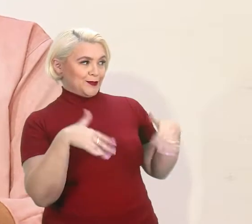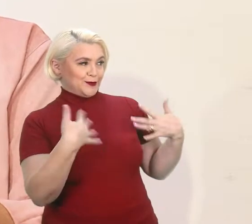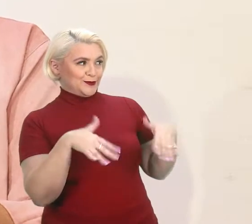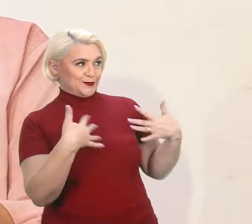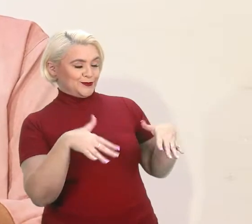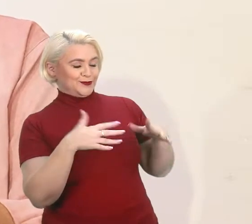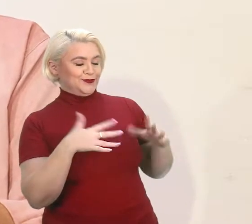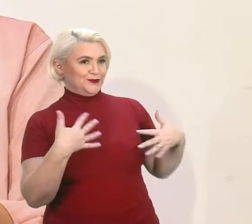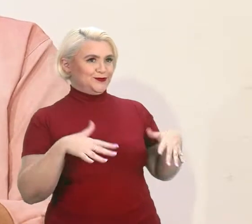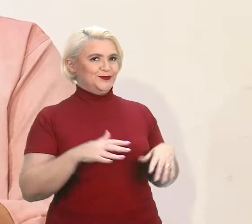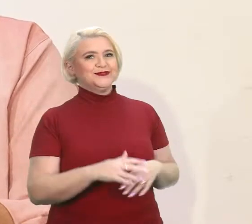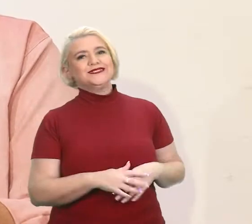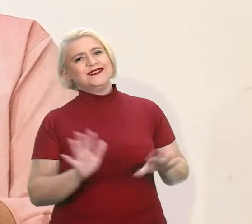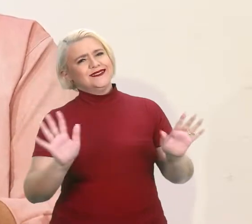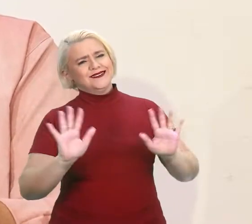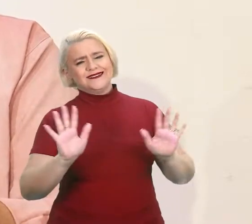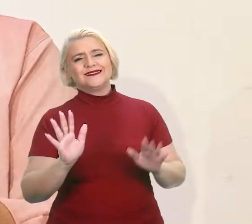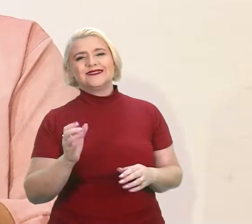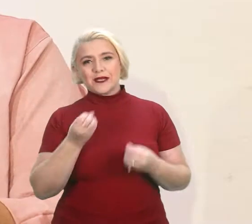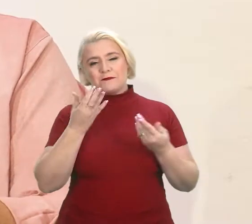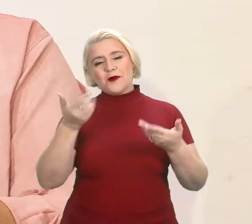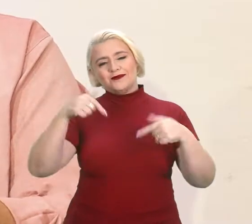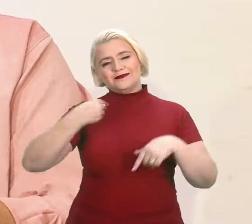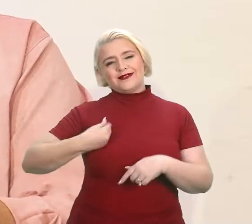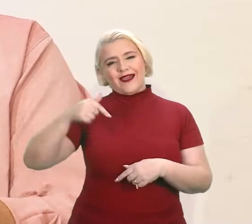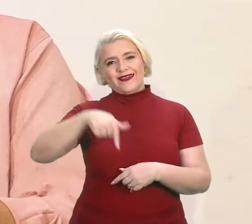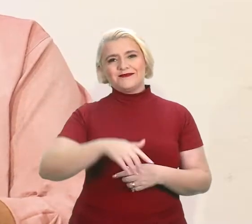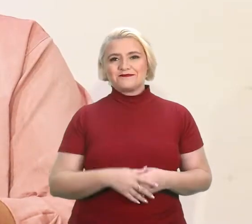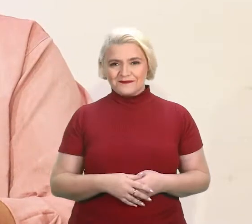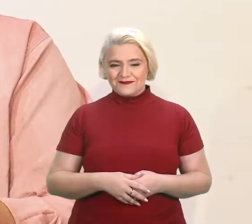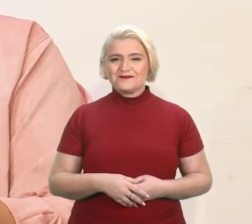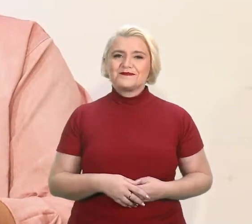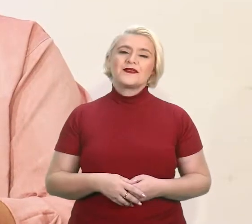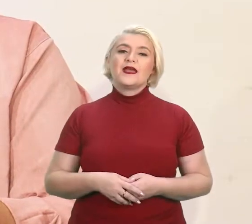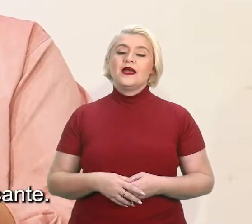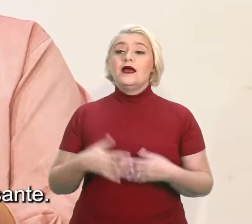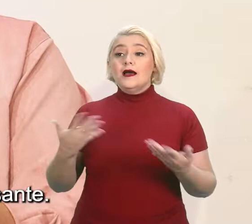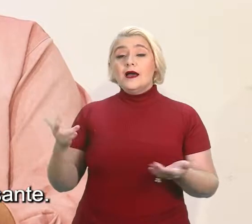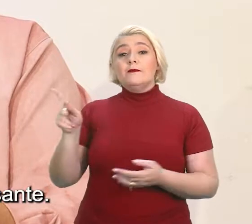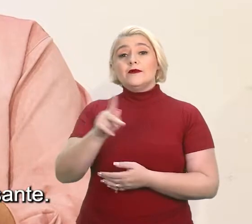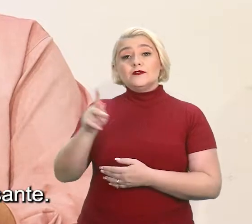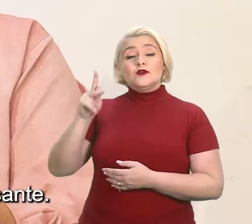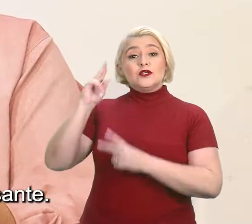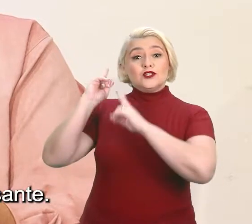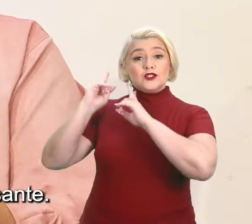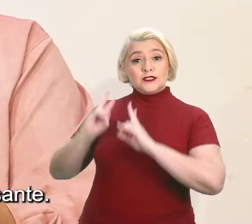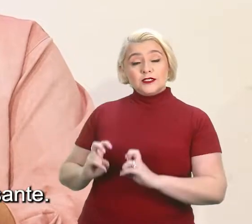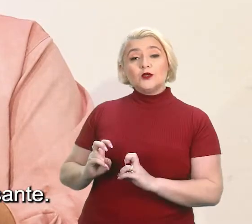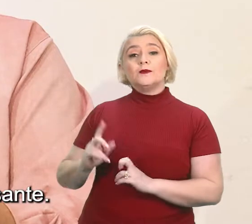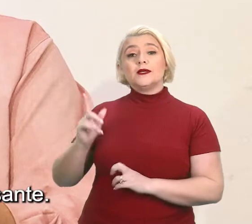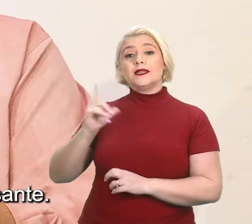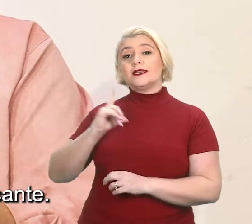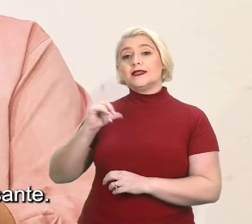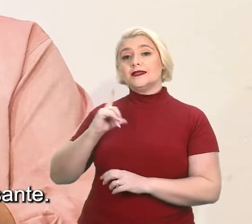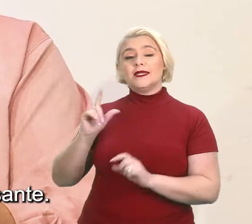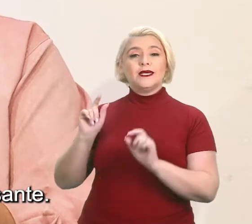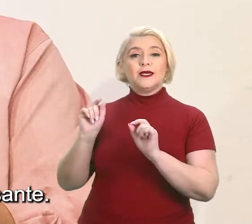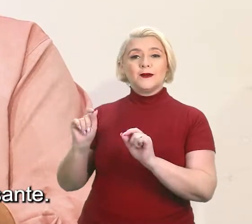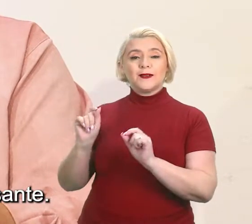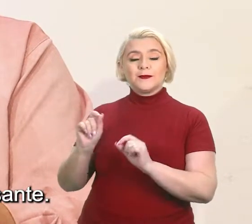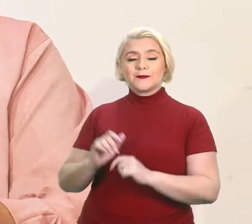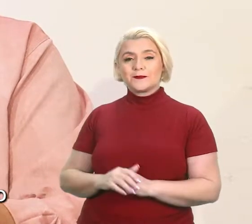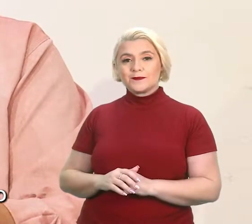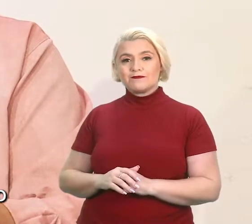Ai, mas que bom estar aqui. Muito bem. A professora Gessilma Dias, ela tem assim, uma formação